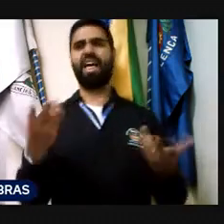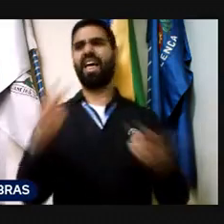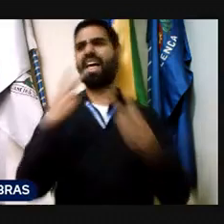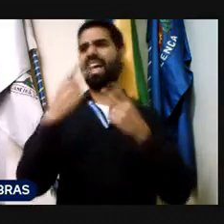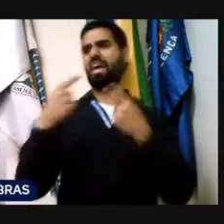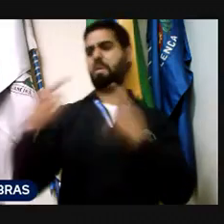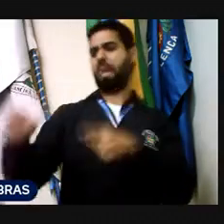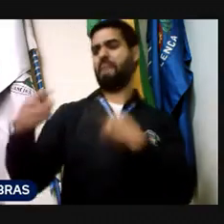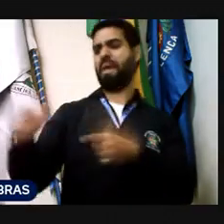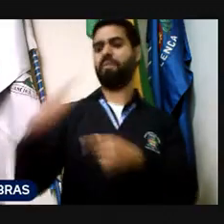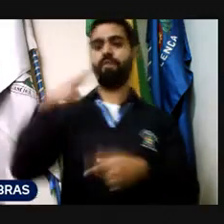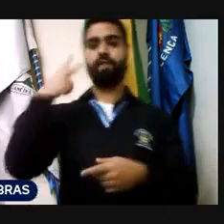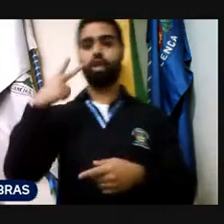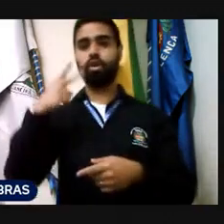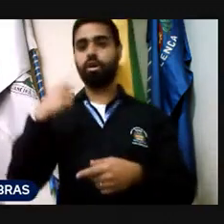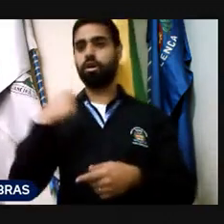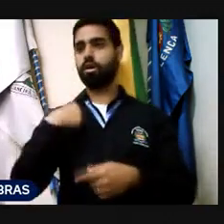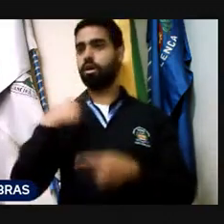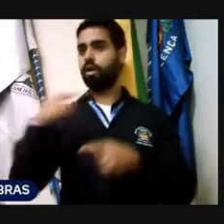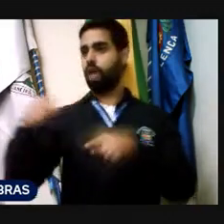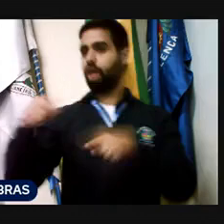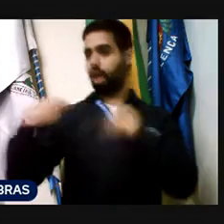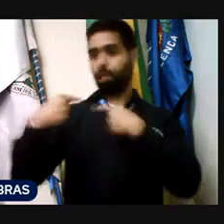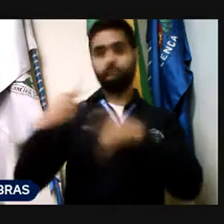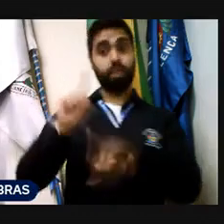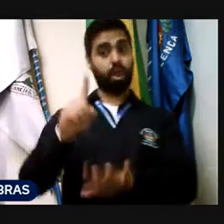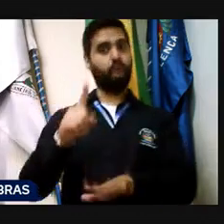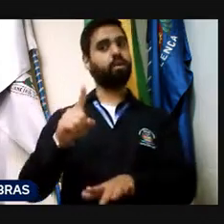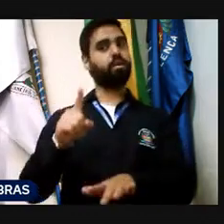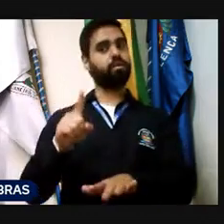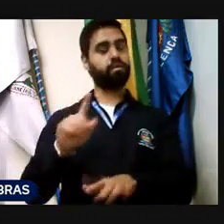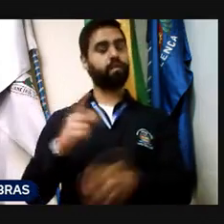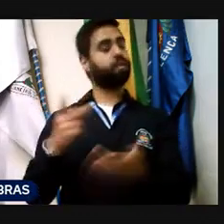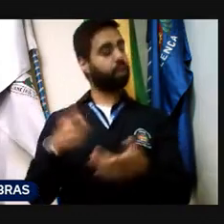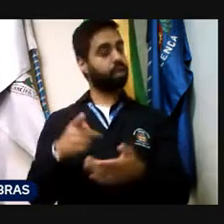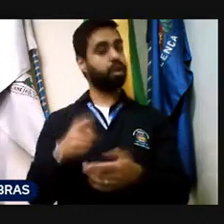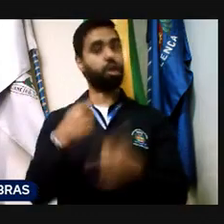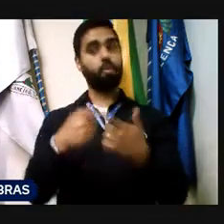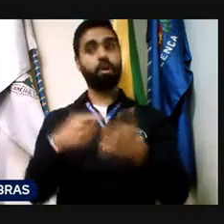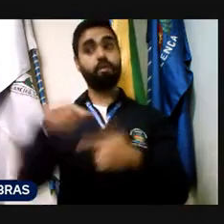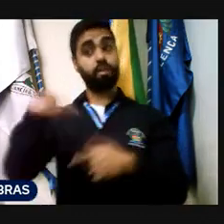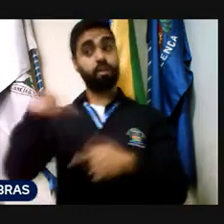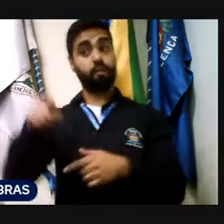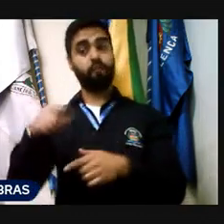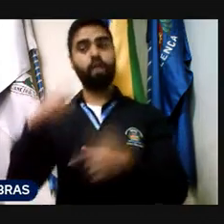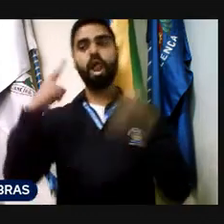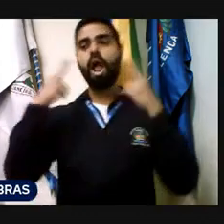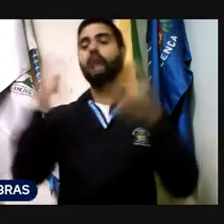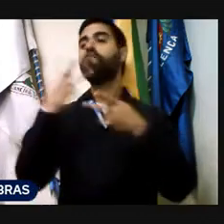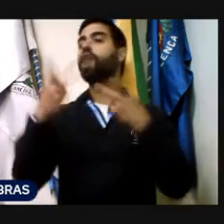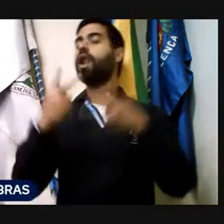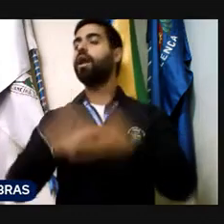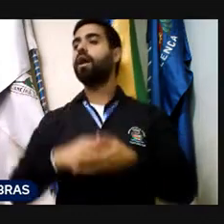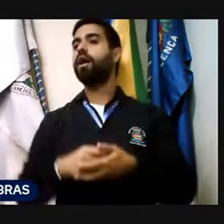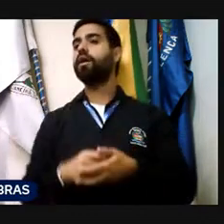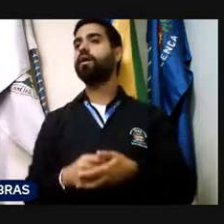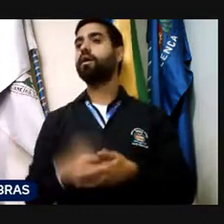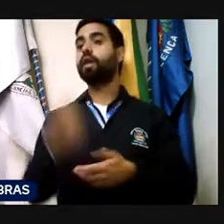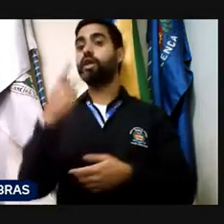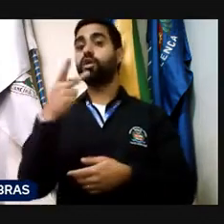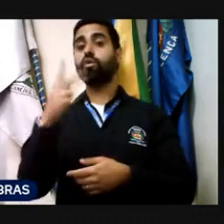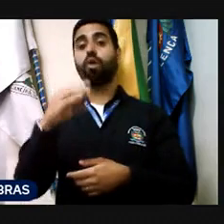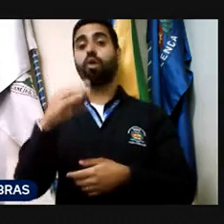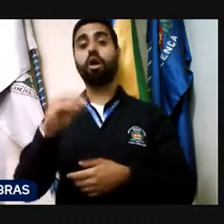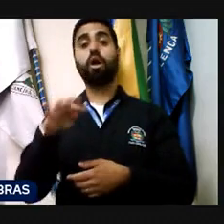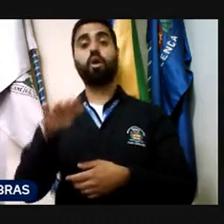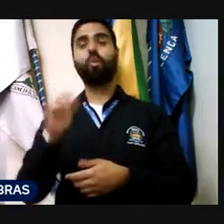debochar de vereador, não debocha de mim, que você vai se arrepender, porque você foi na rádio falar que as suas contas de 2020